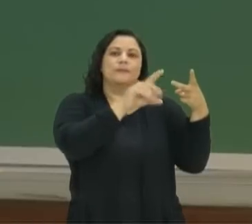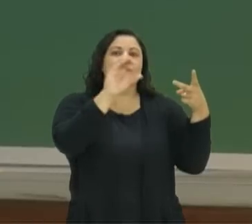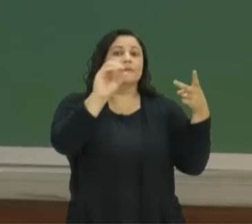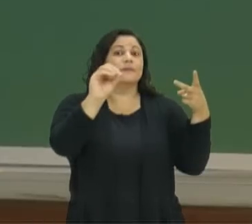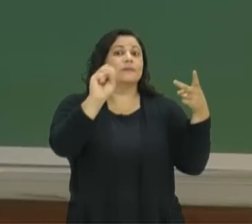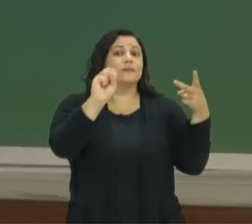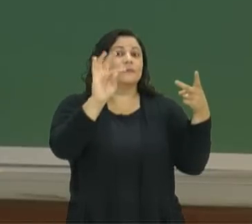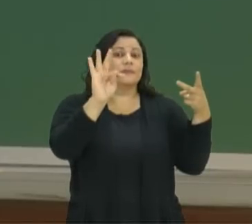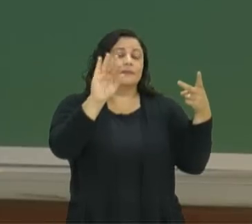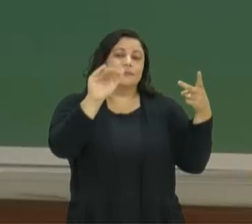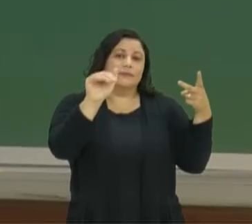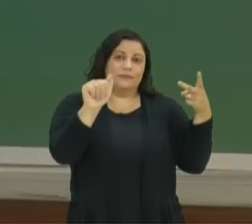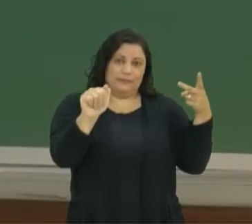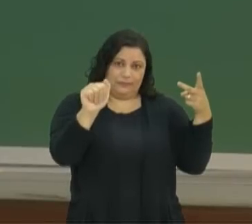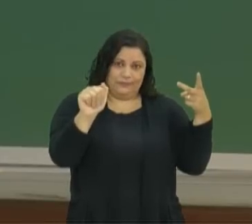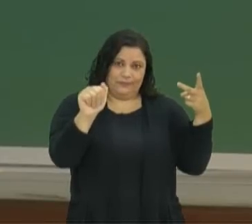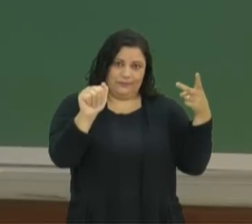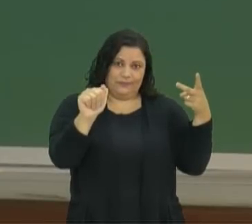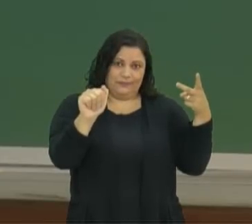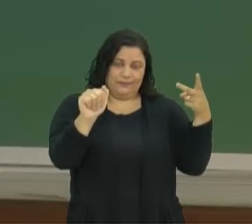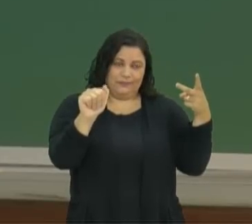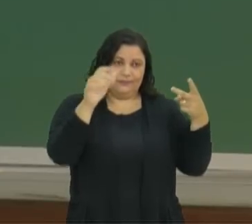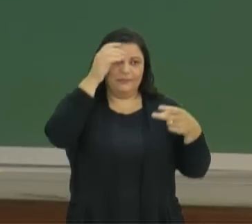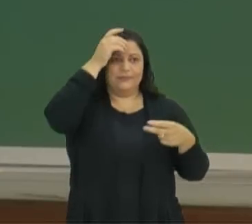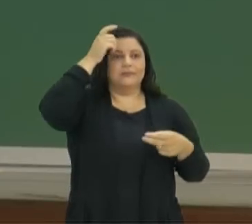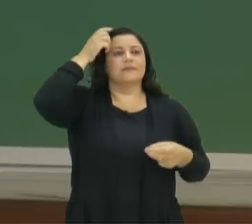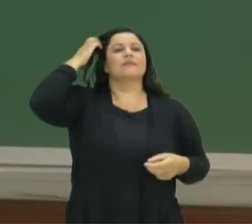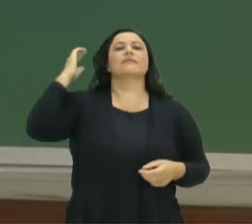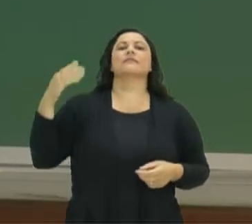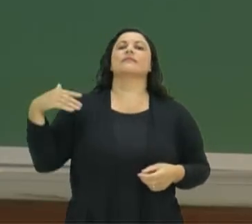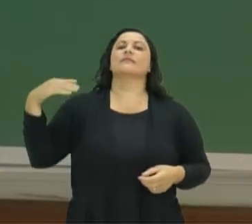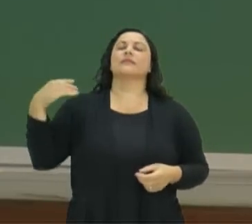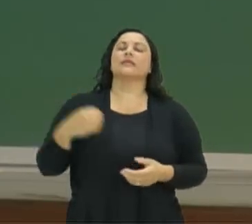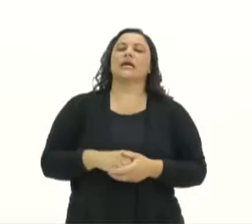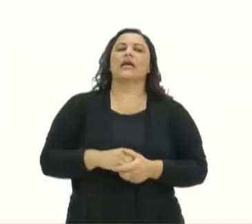costas. Em seguida, o costas, elaborado em